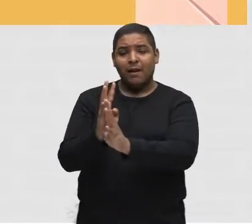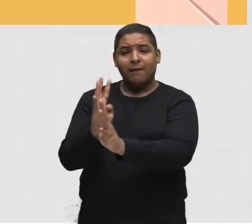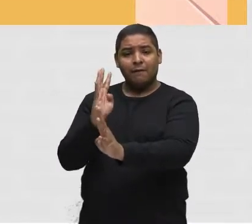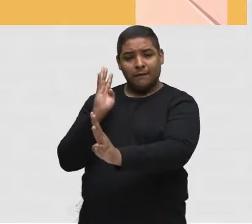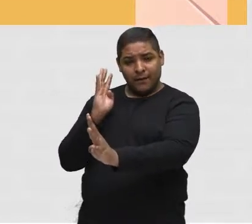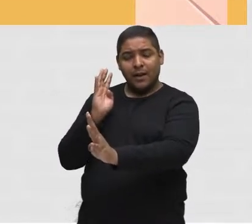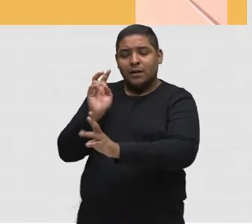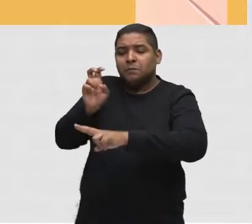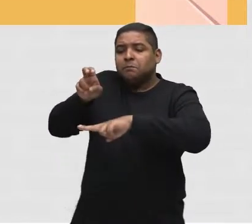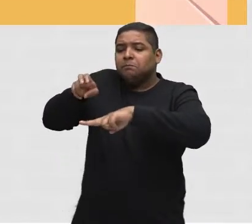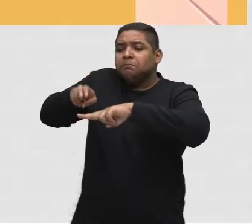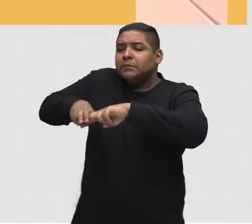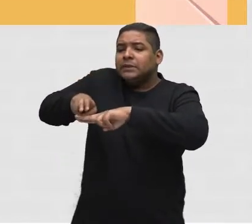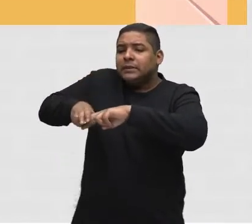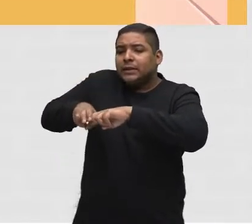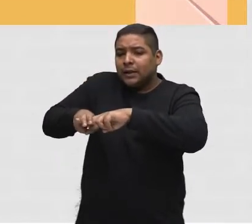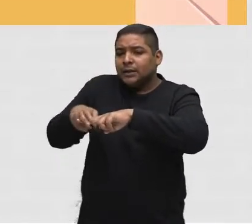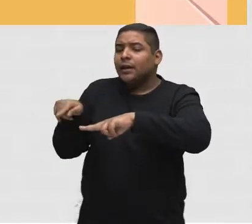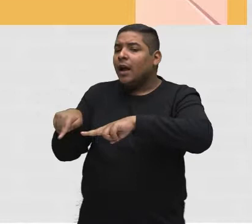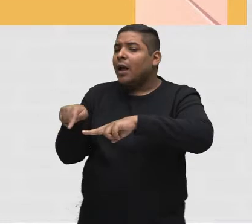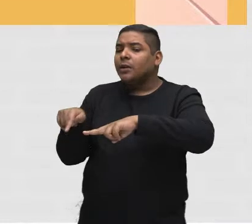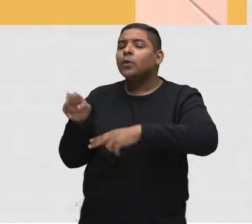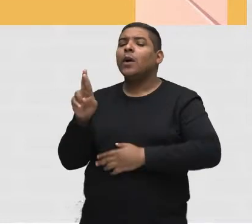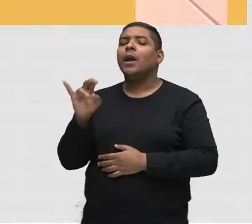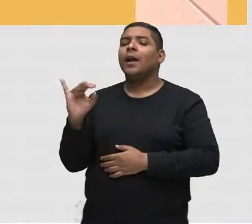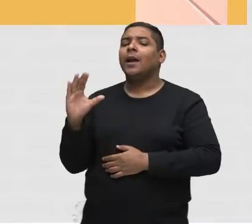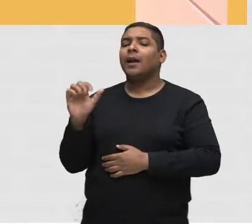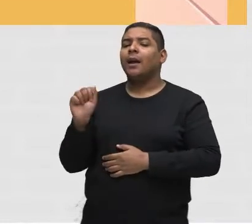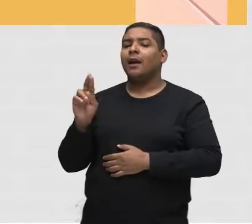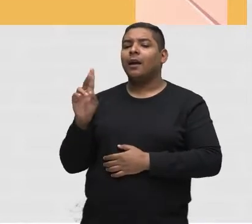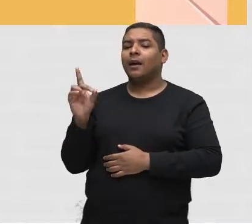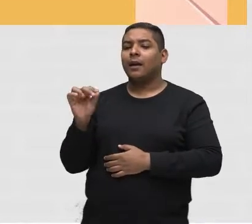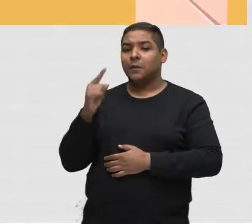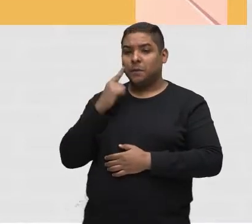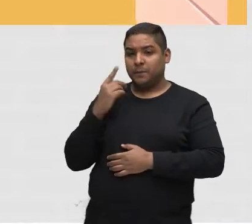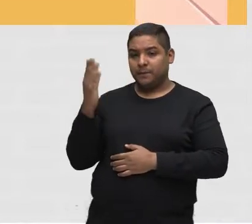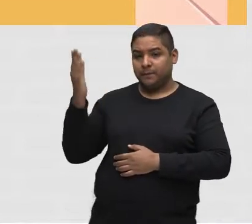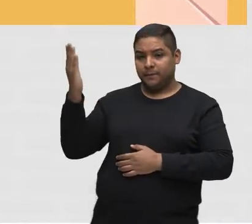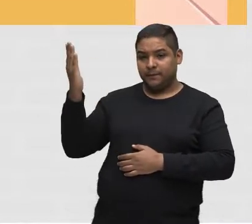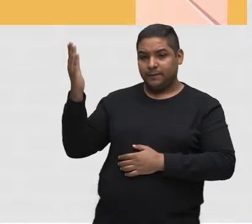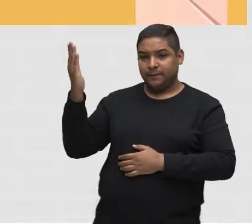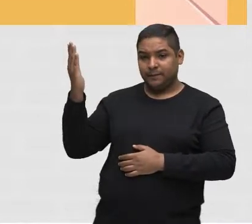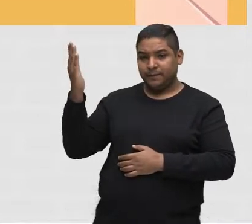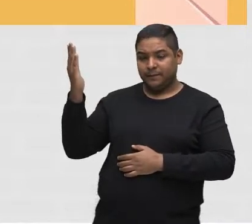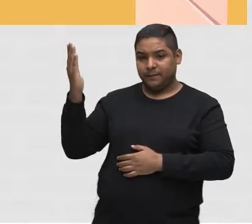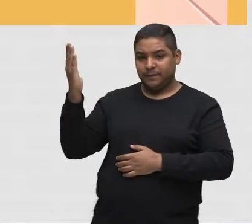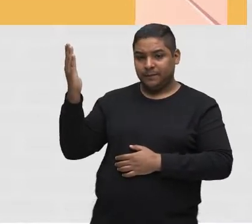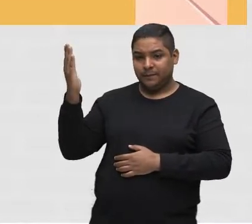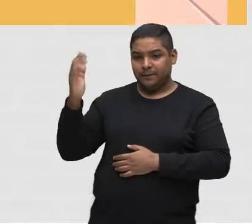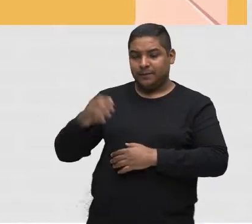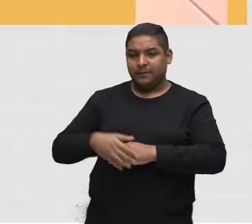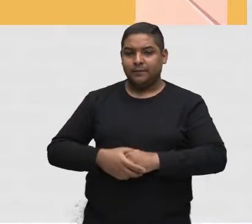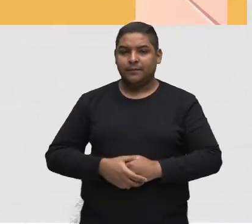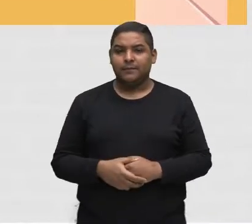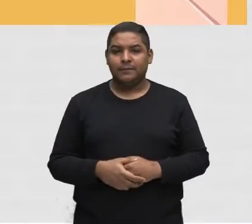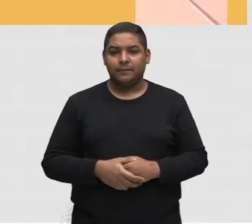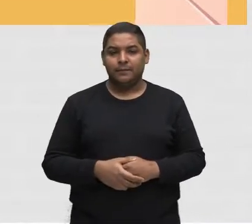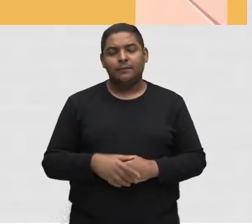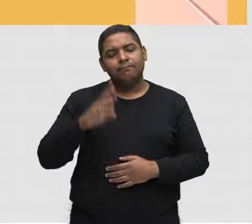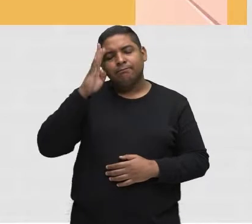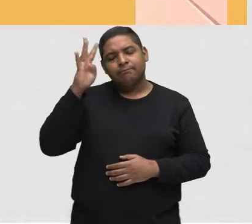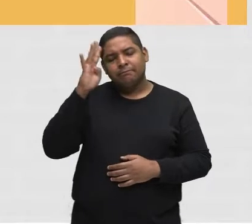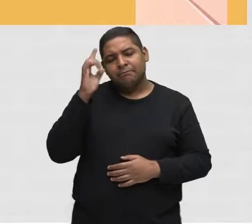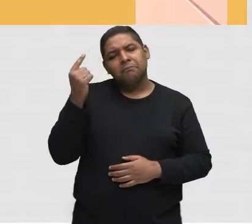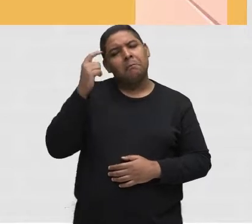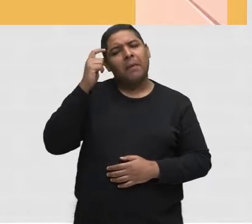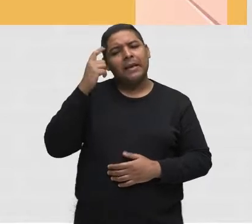estava sentado um rapaz chamado Ricardo. Olha a carinha do Ricardo aí para vocês terem um pouquinho de noção.